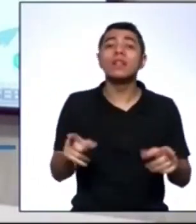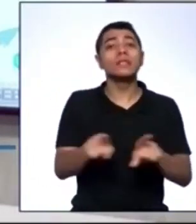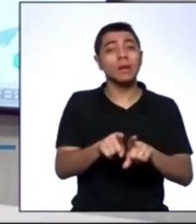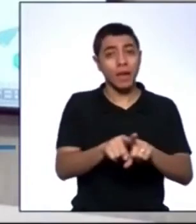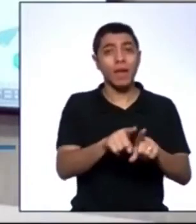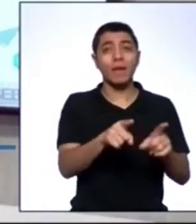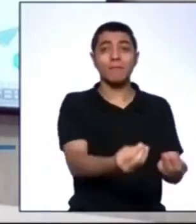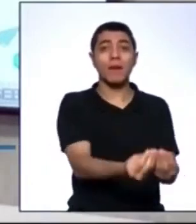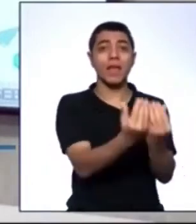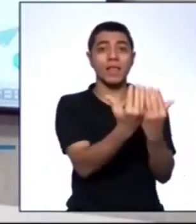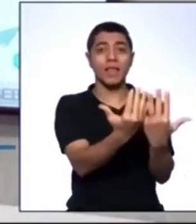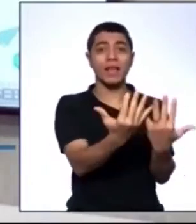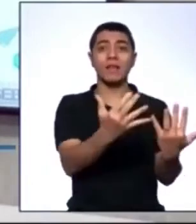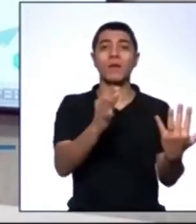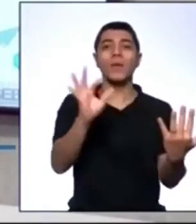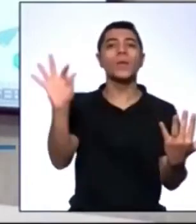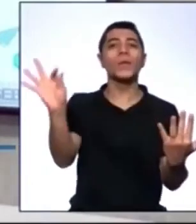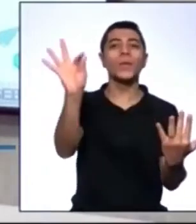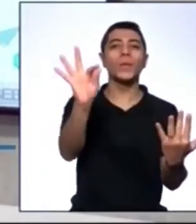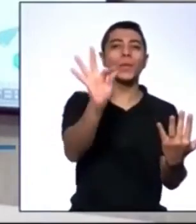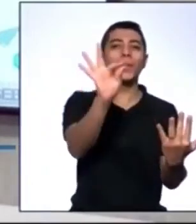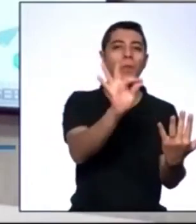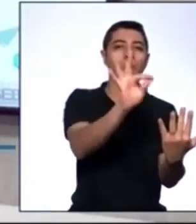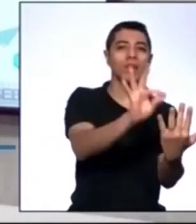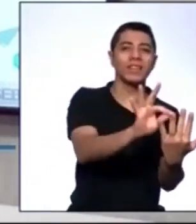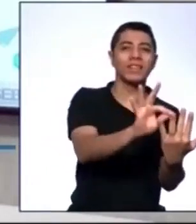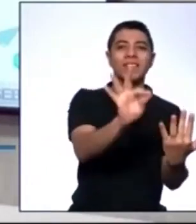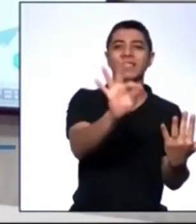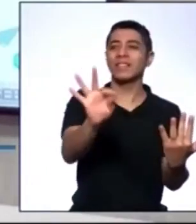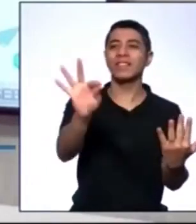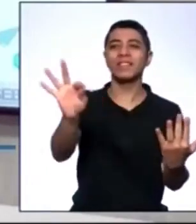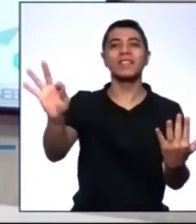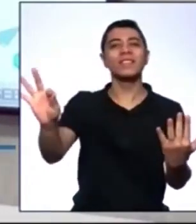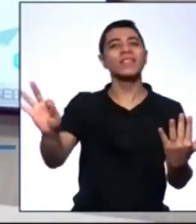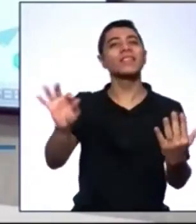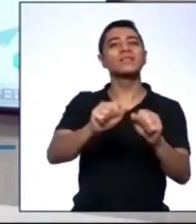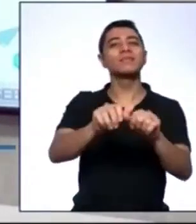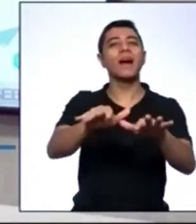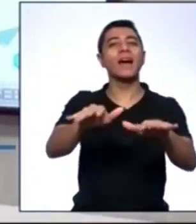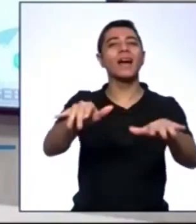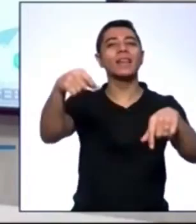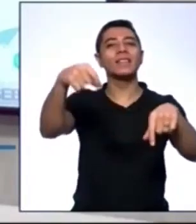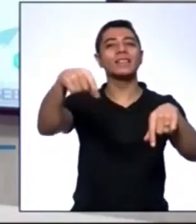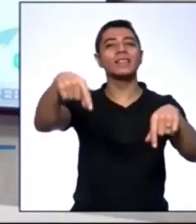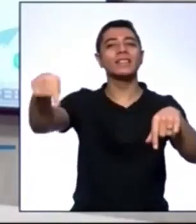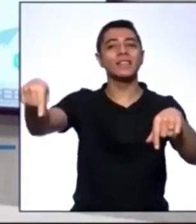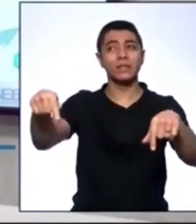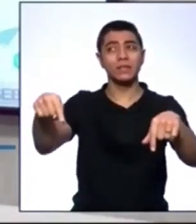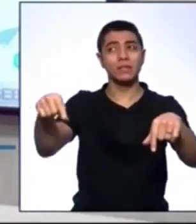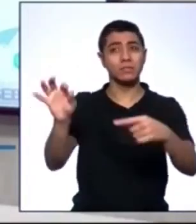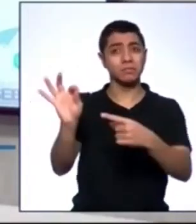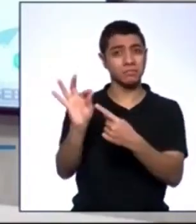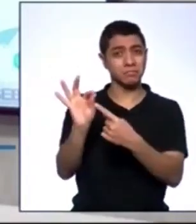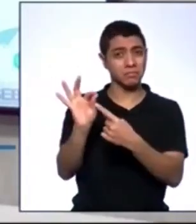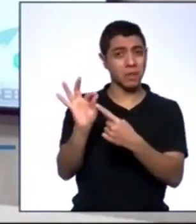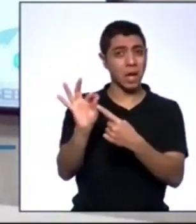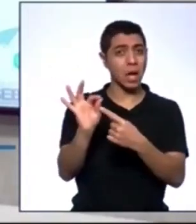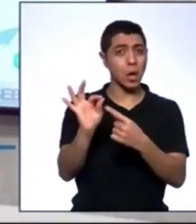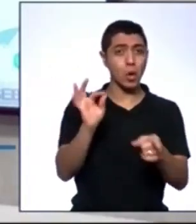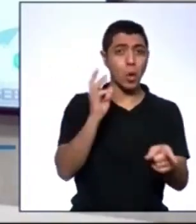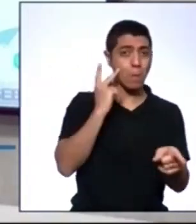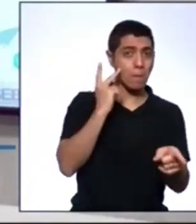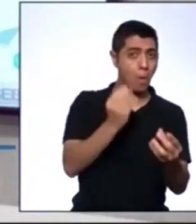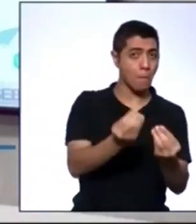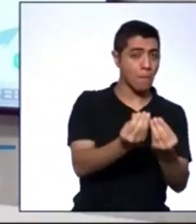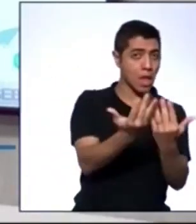transgênica? Se fala que os transgênicos são estéreis, mas será que esse processo de esterilidade, para não ter cruzamentos